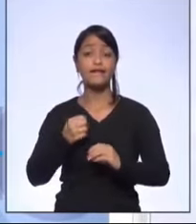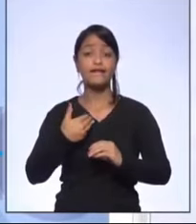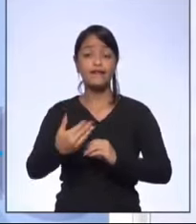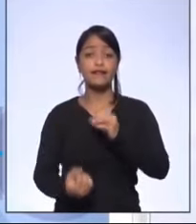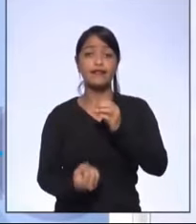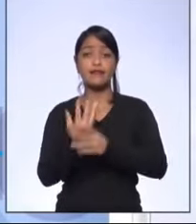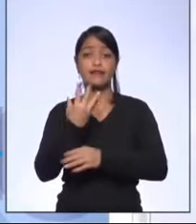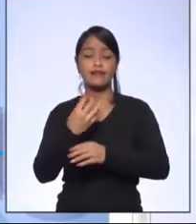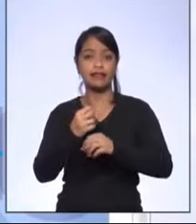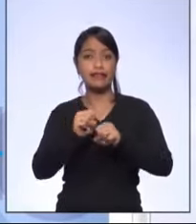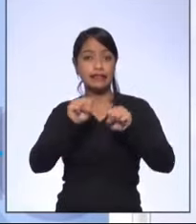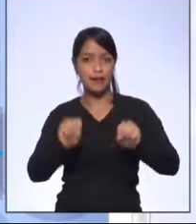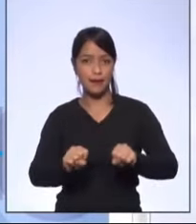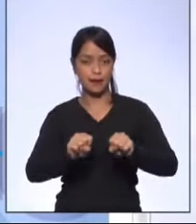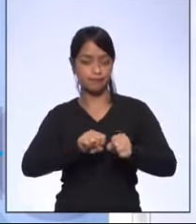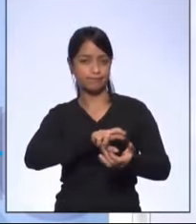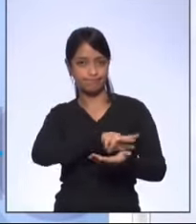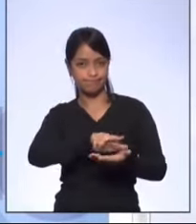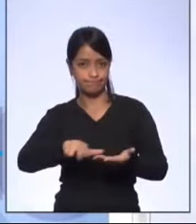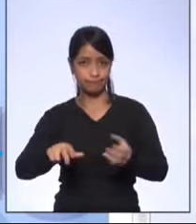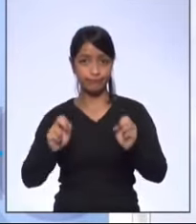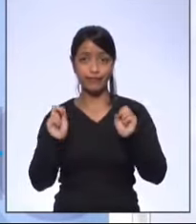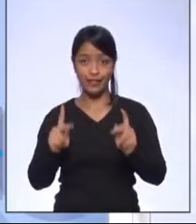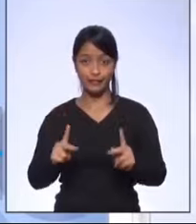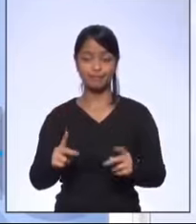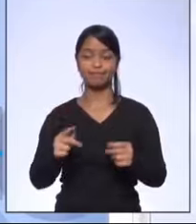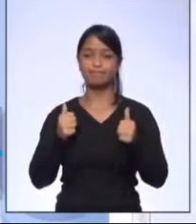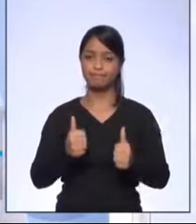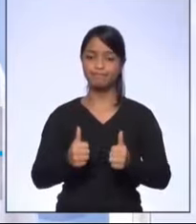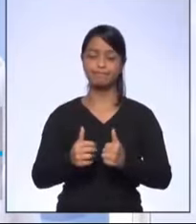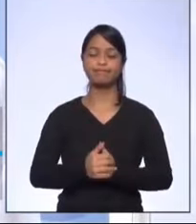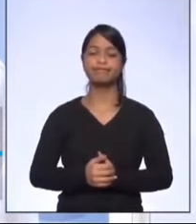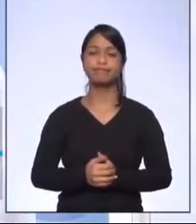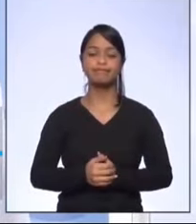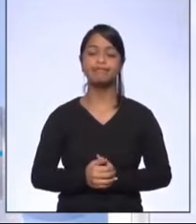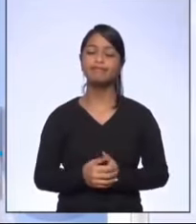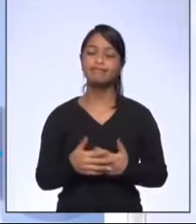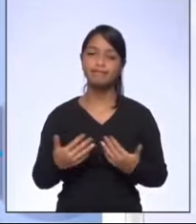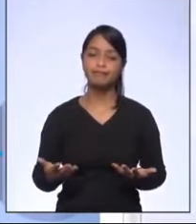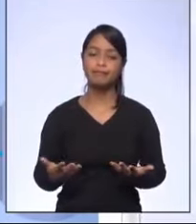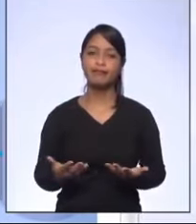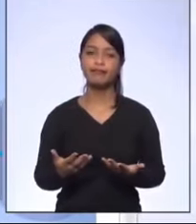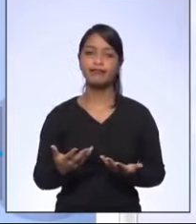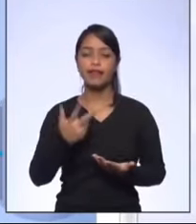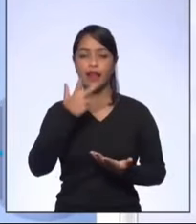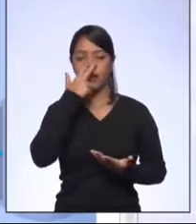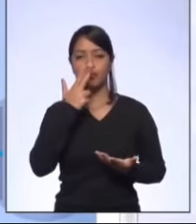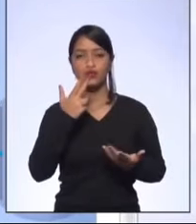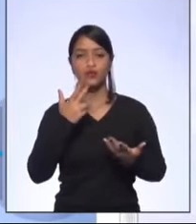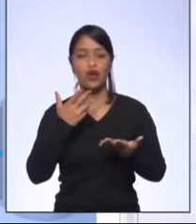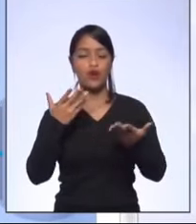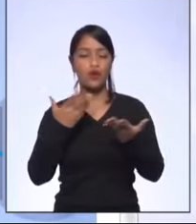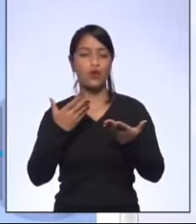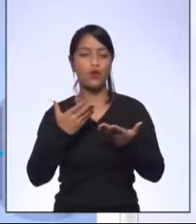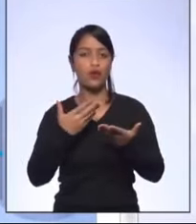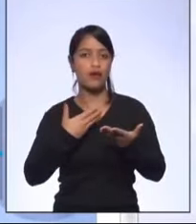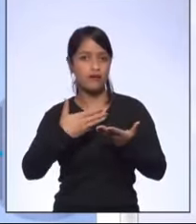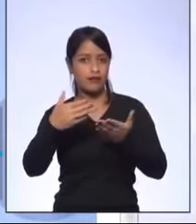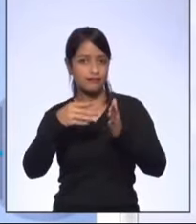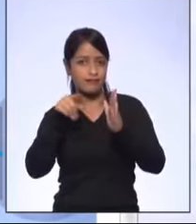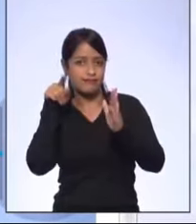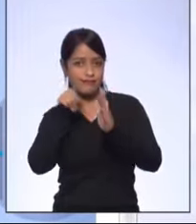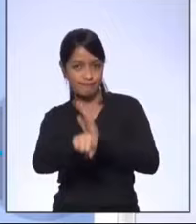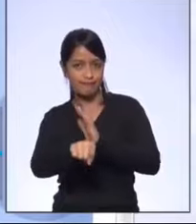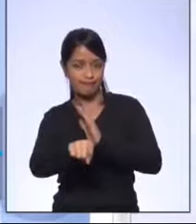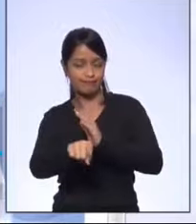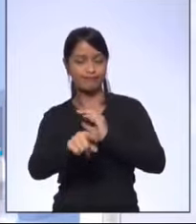sistemas. Tá ok? Muito bem. Então, eu acho que agora a gente pode fazer uma pequena interaçãozinha